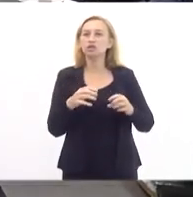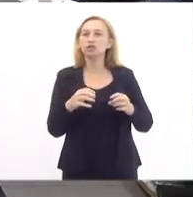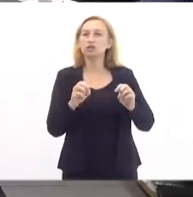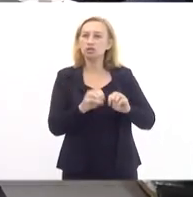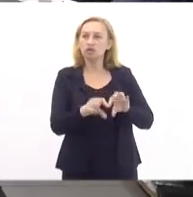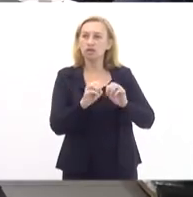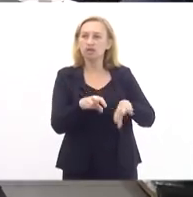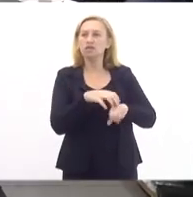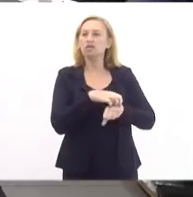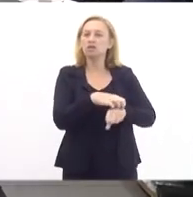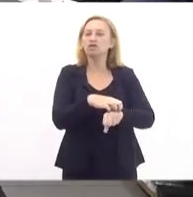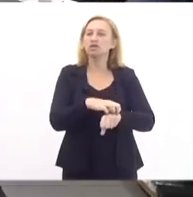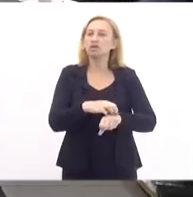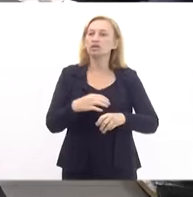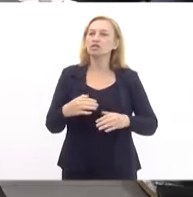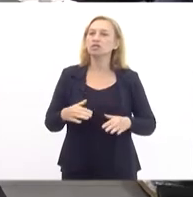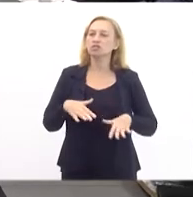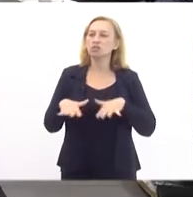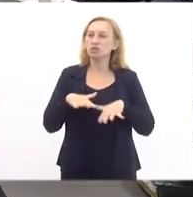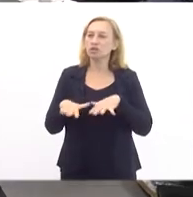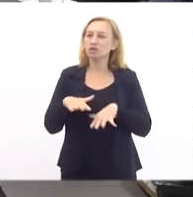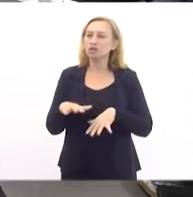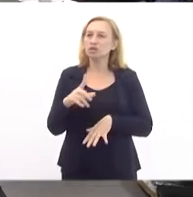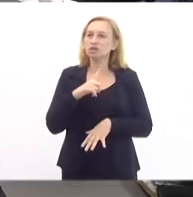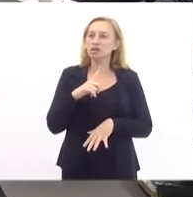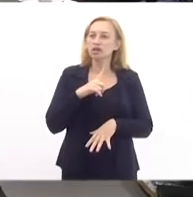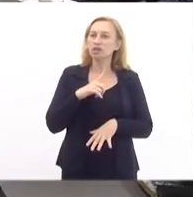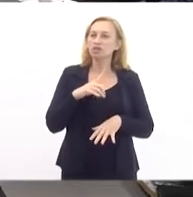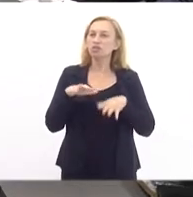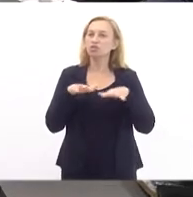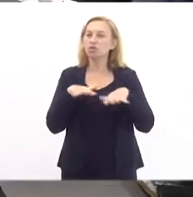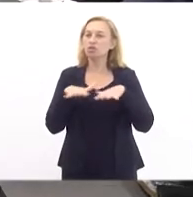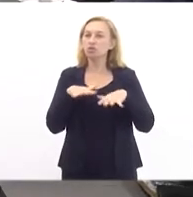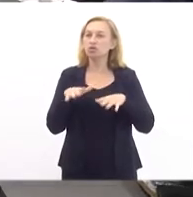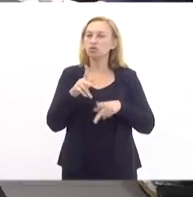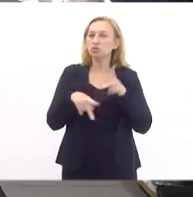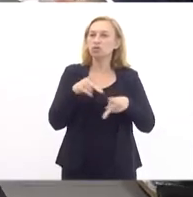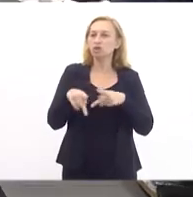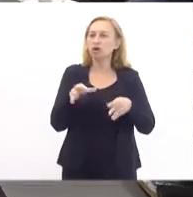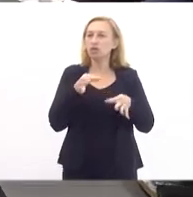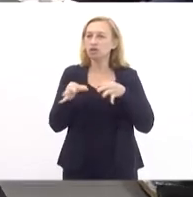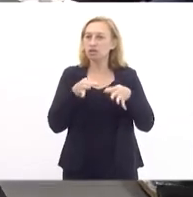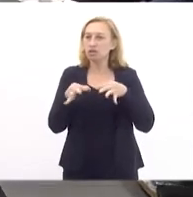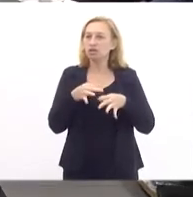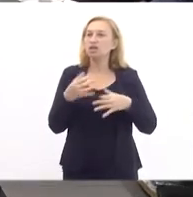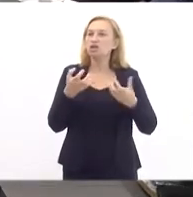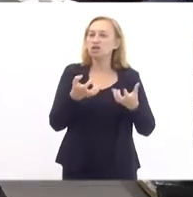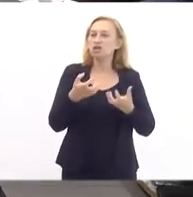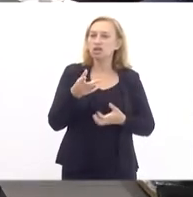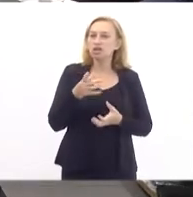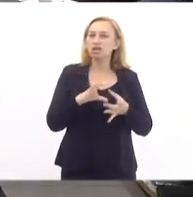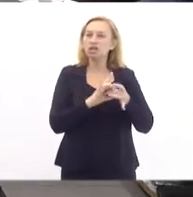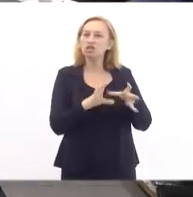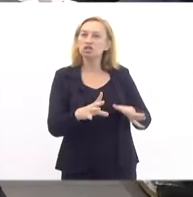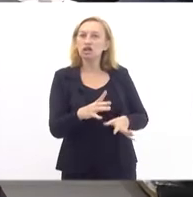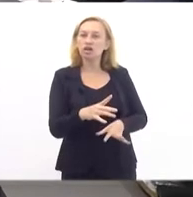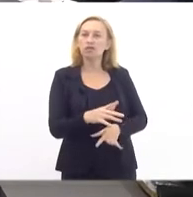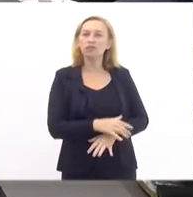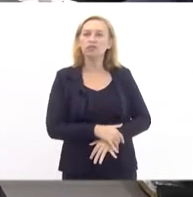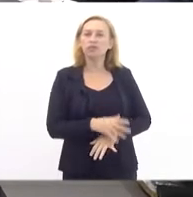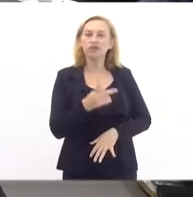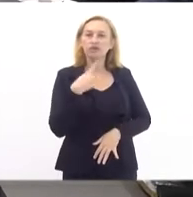estão sempre se mobilizando. É isso que existe em termos de movimento popular organizado. Mas eu queria passar a palavra, para